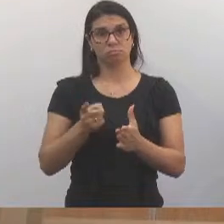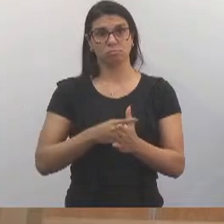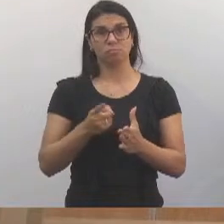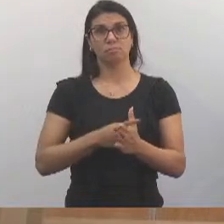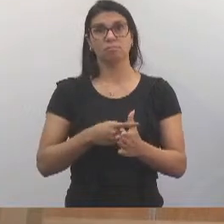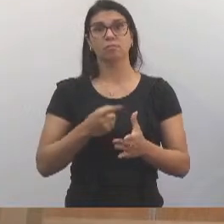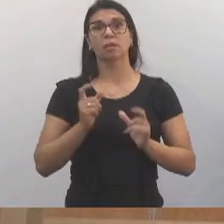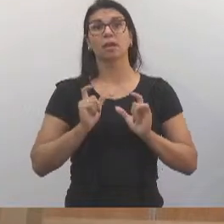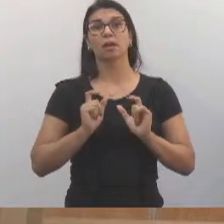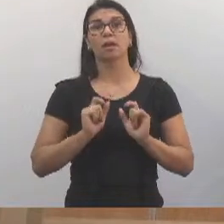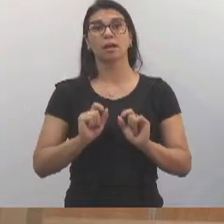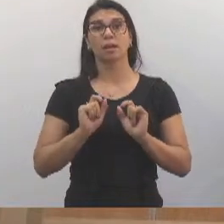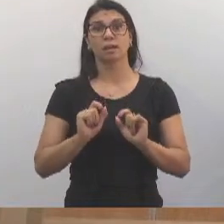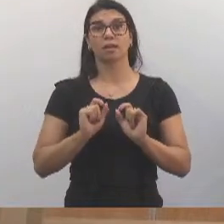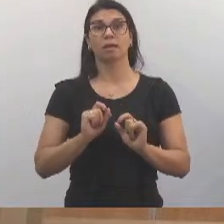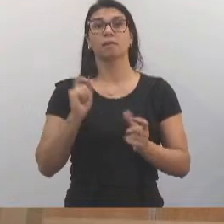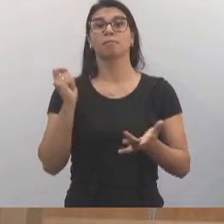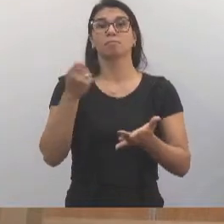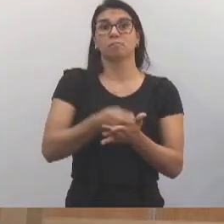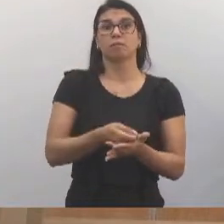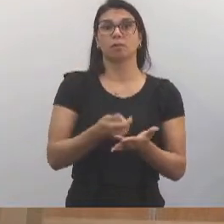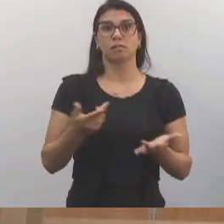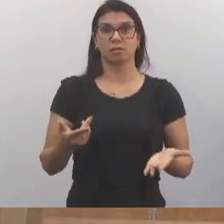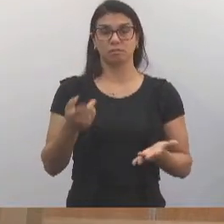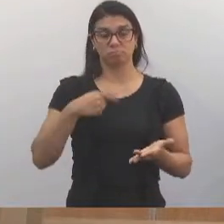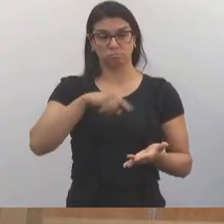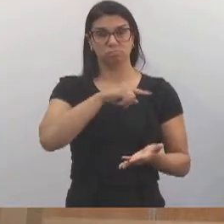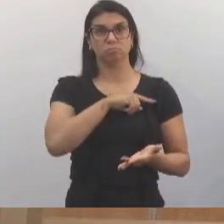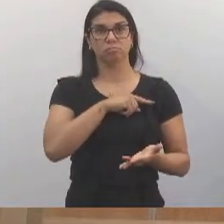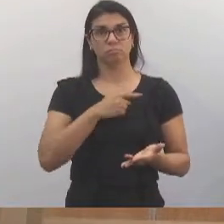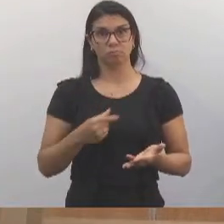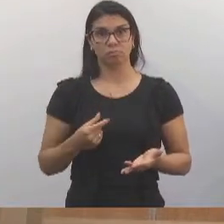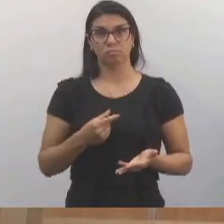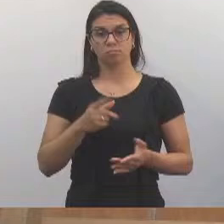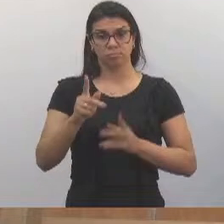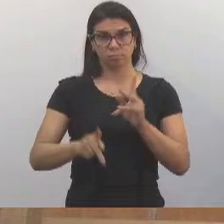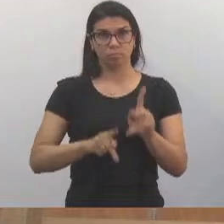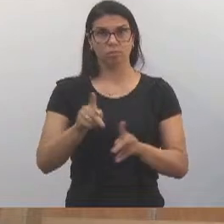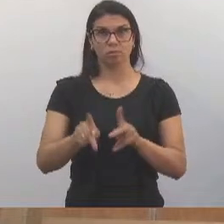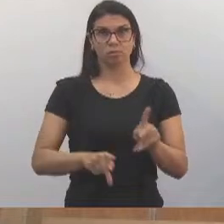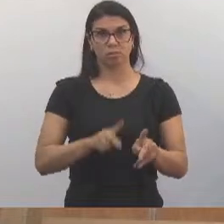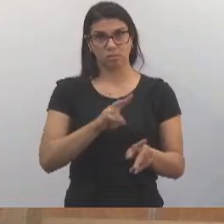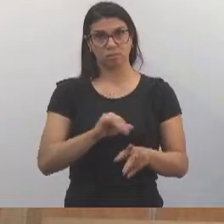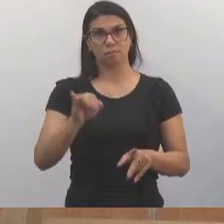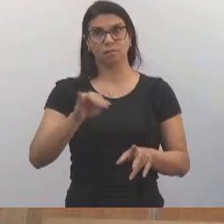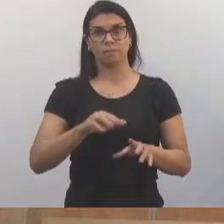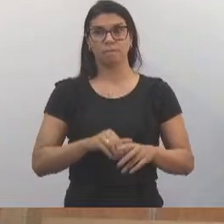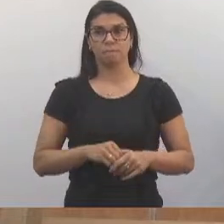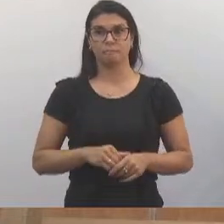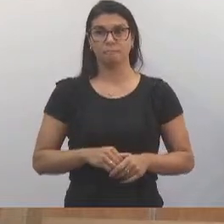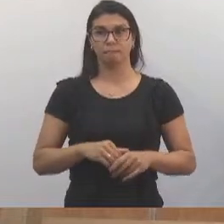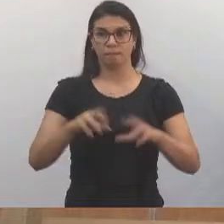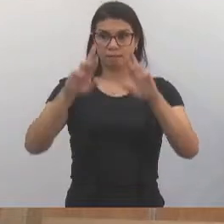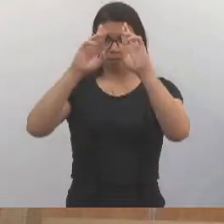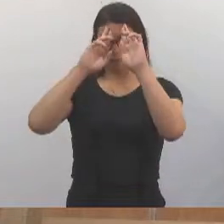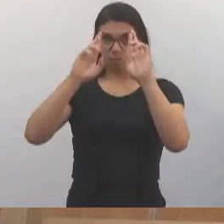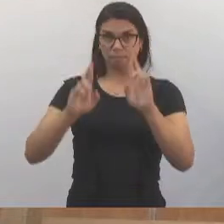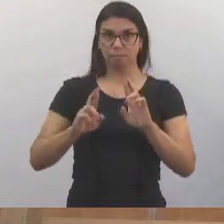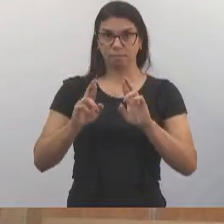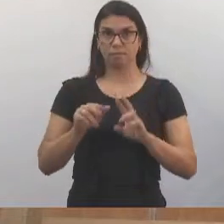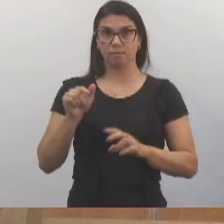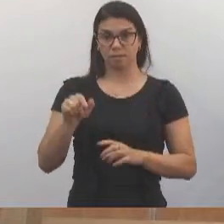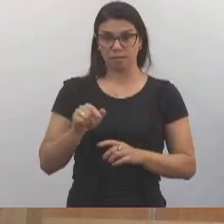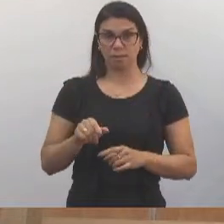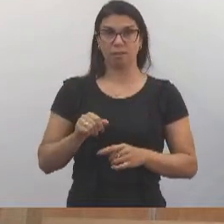onde? Do nosso bolso, do bolso do contribuinte. Porque, Edgar, com todo respeito, eu sei que o senhor defende o